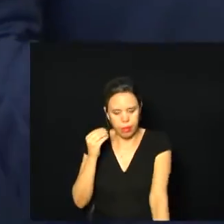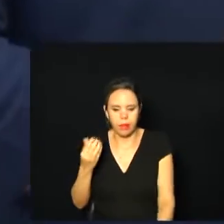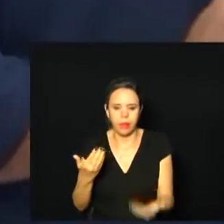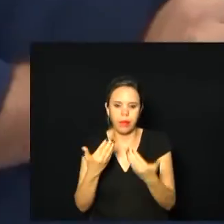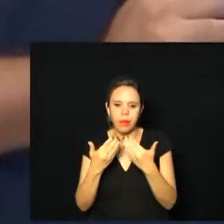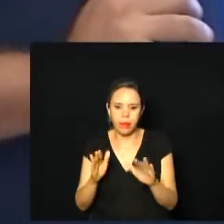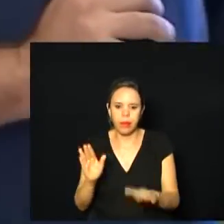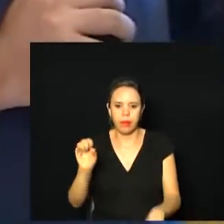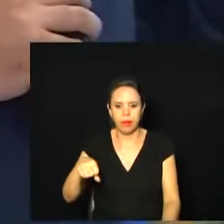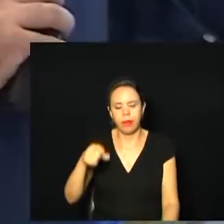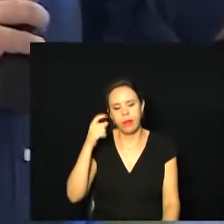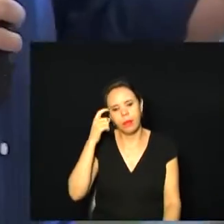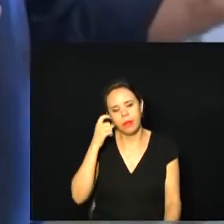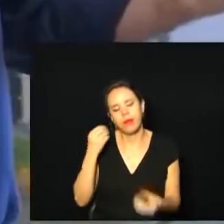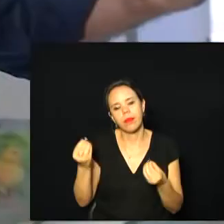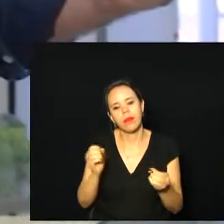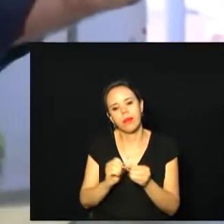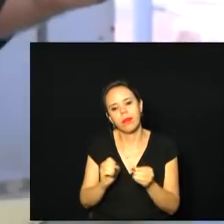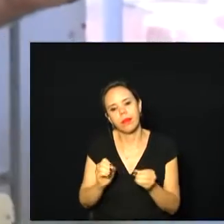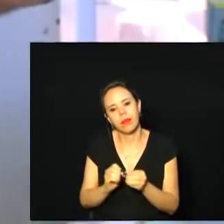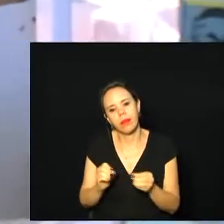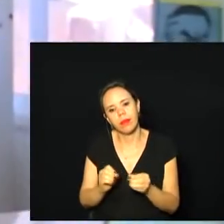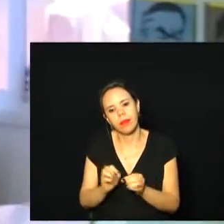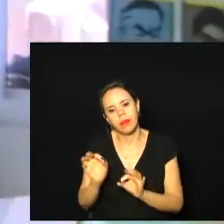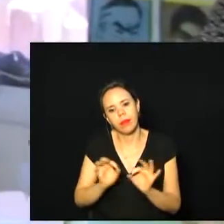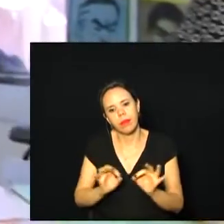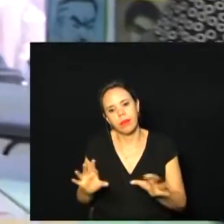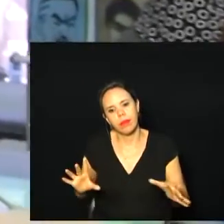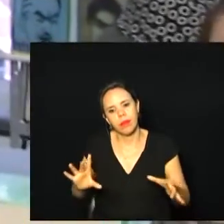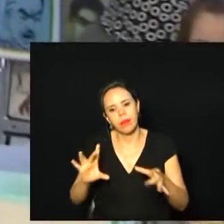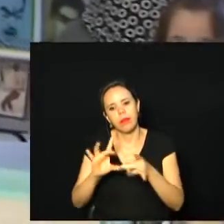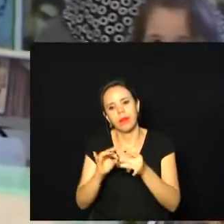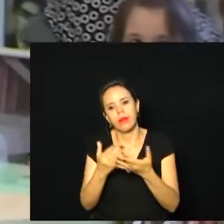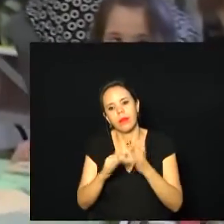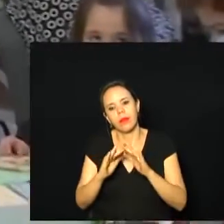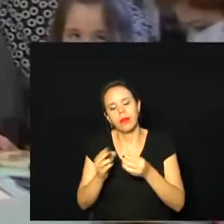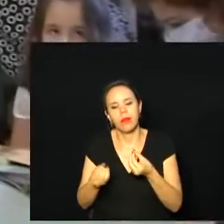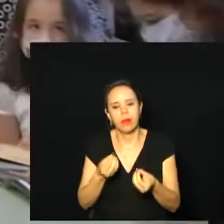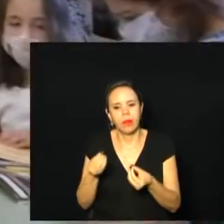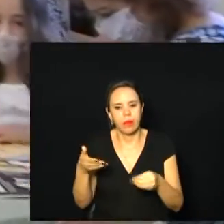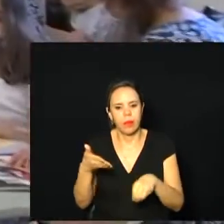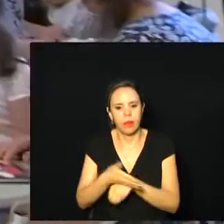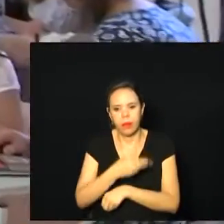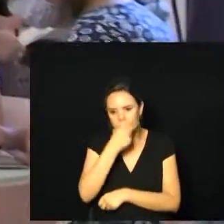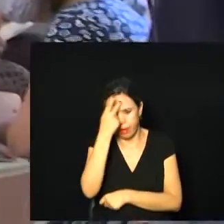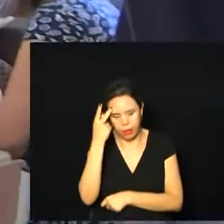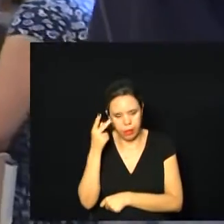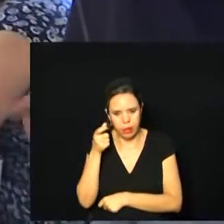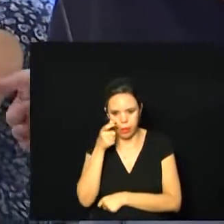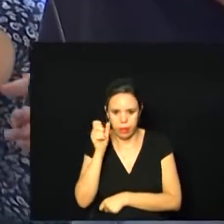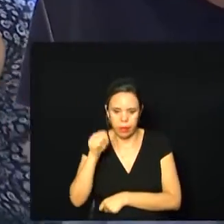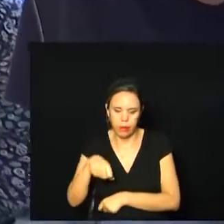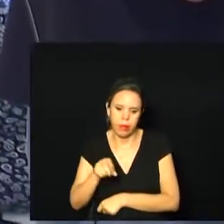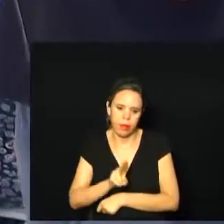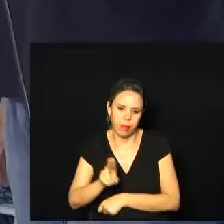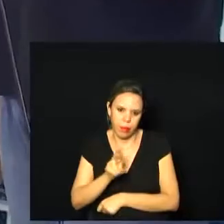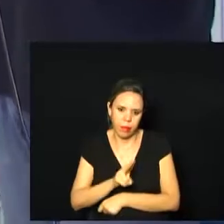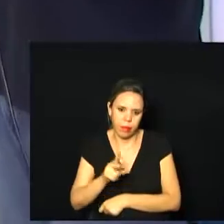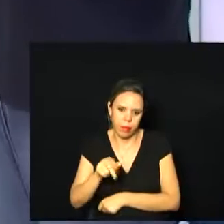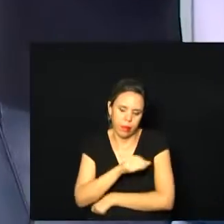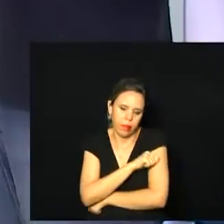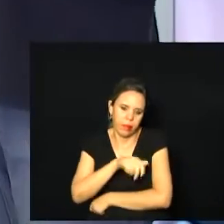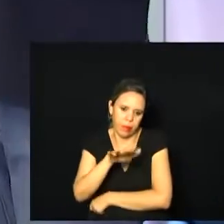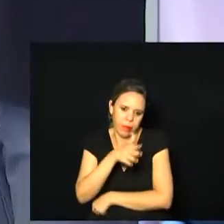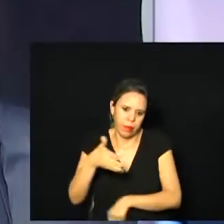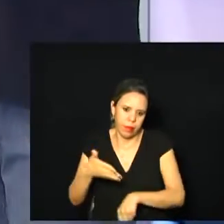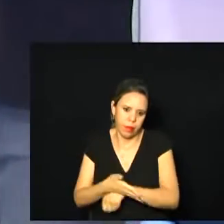esse espaço, sim. Aí como que vai funcionar? Serão feitas parcerias com escolas para trazer o pessoal? Pretendemos usar para receber alunos,